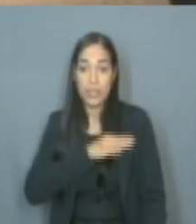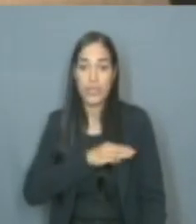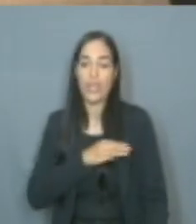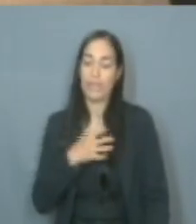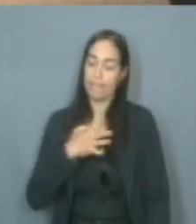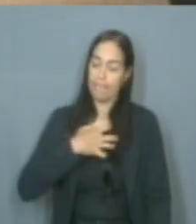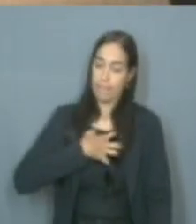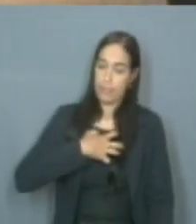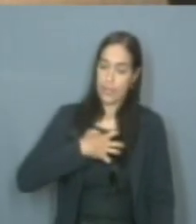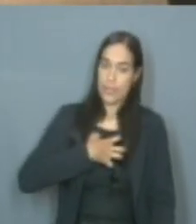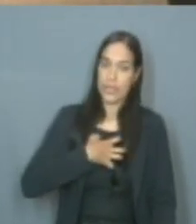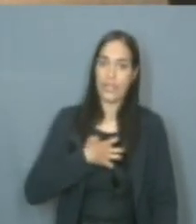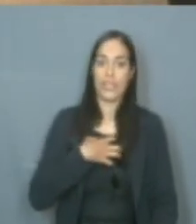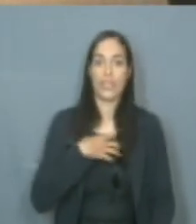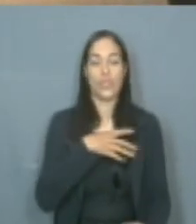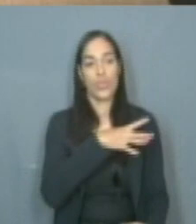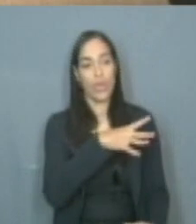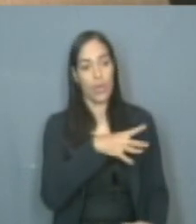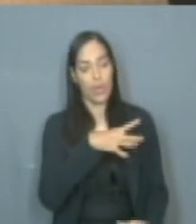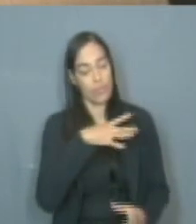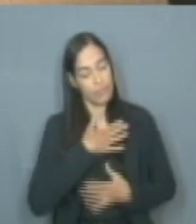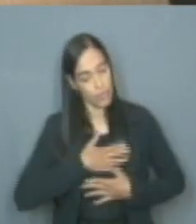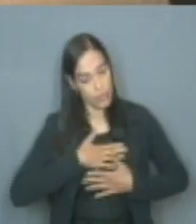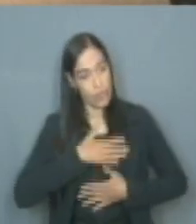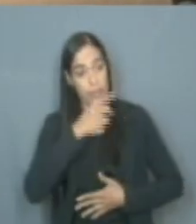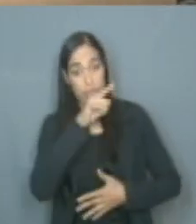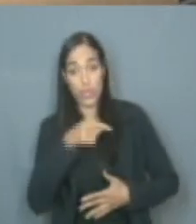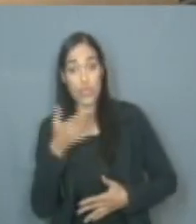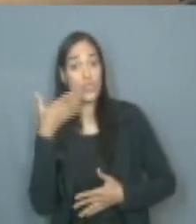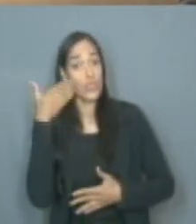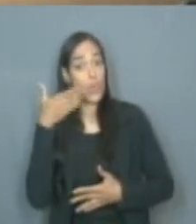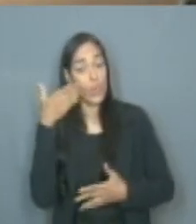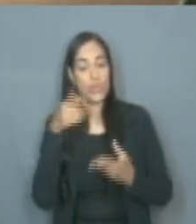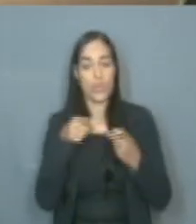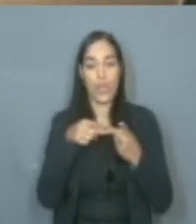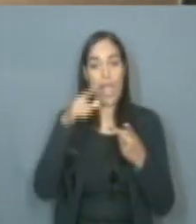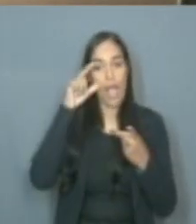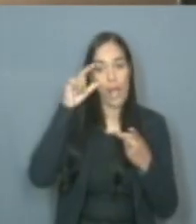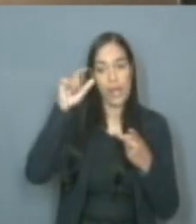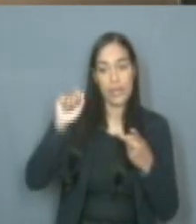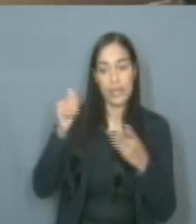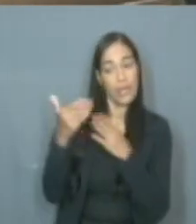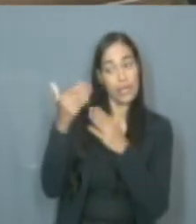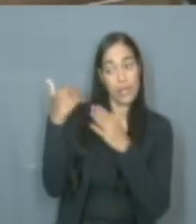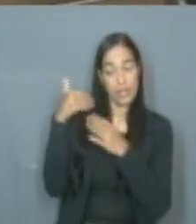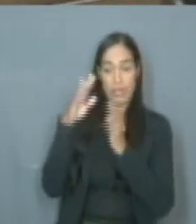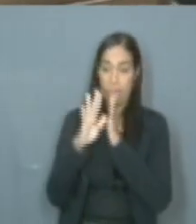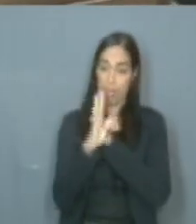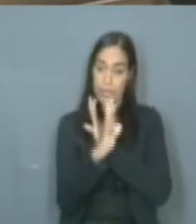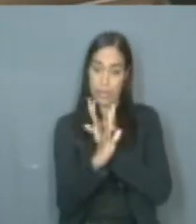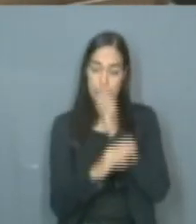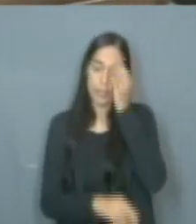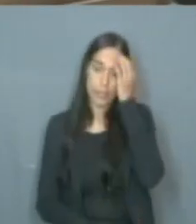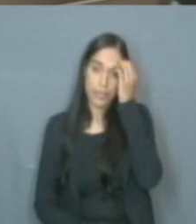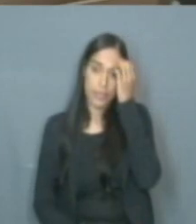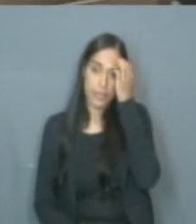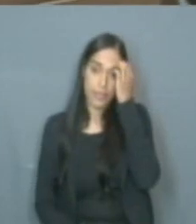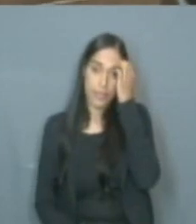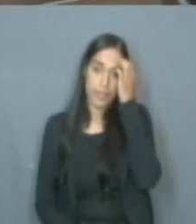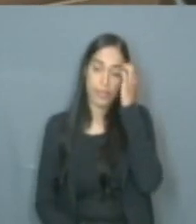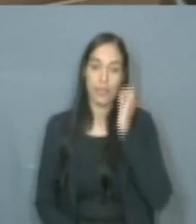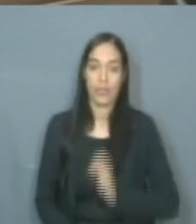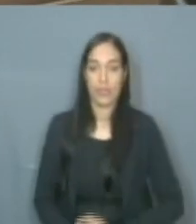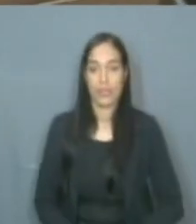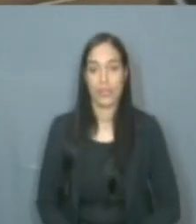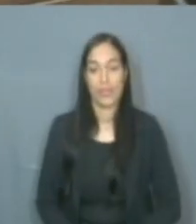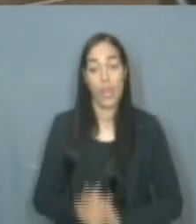me sinto em partes contemplado pelo seu discurso, pelo discurso da vereadora Ana Lúcia, que me antecedeu. No fim das